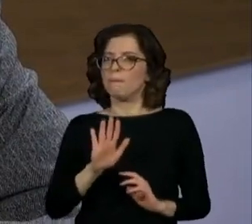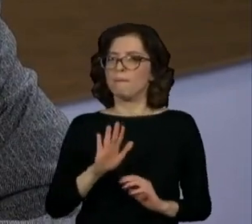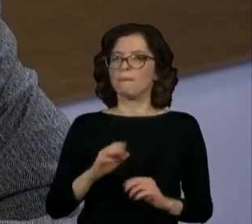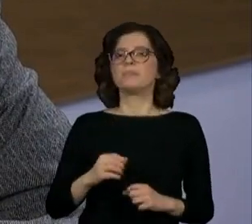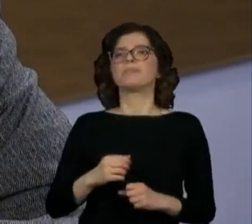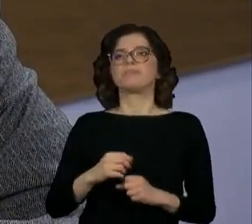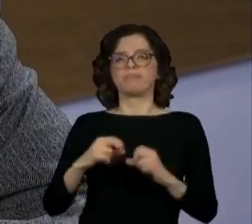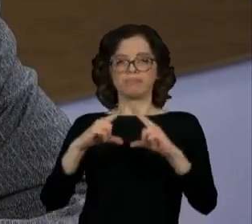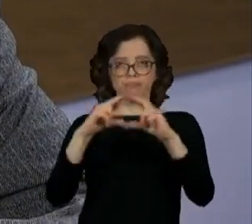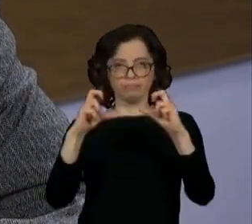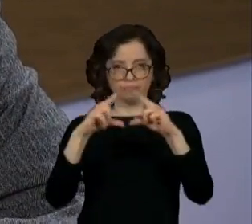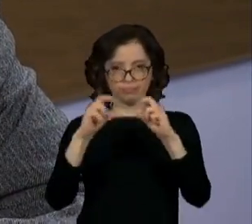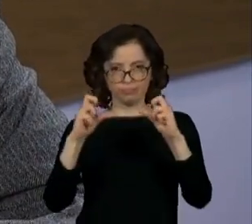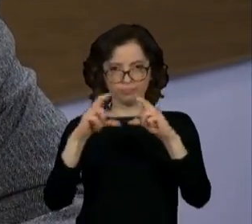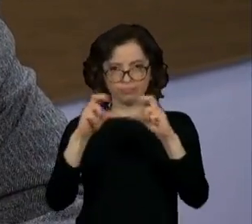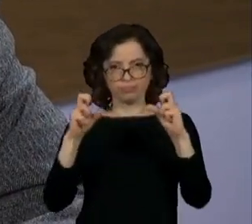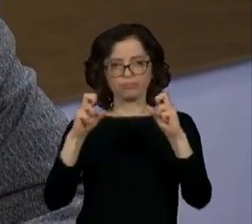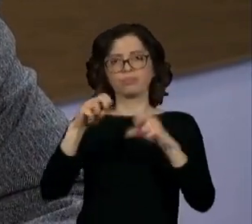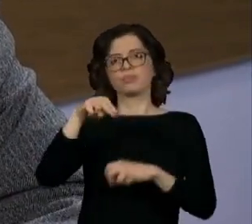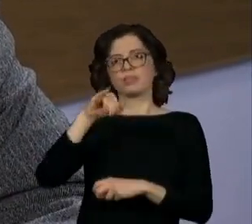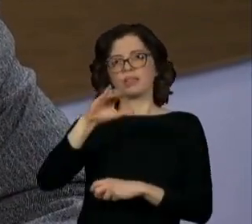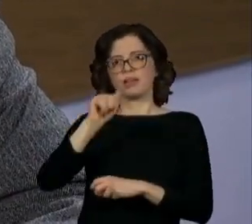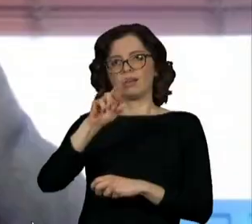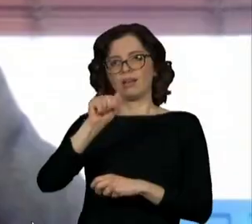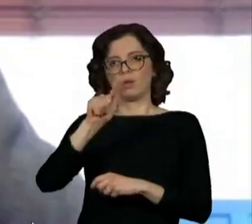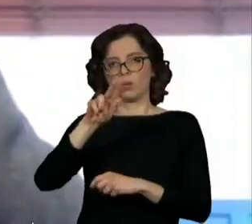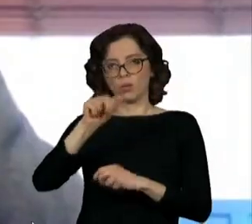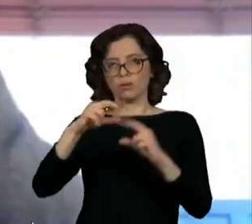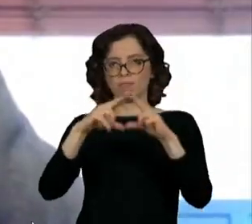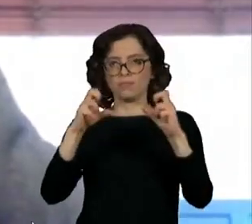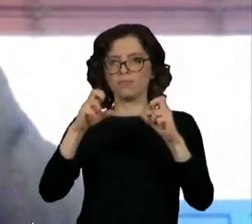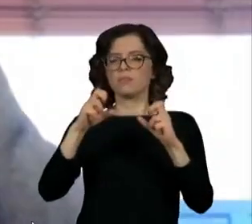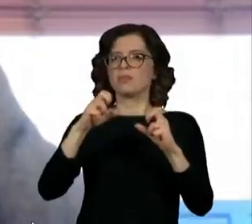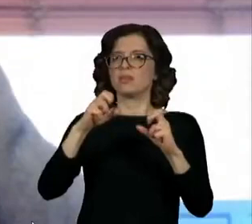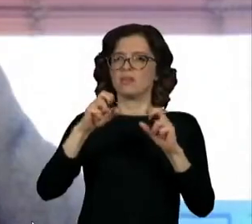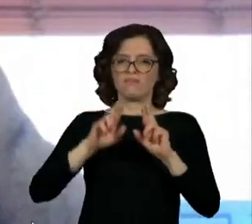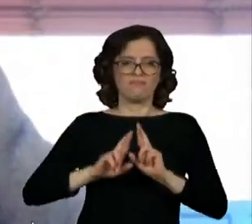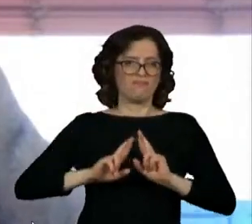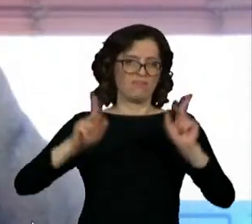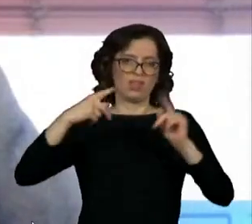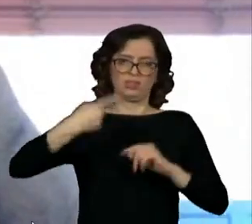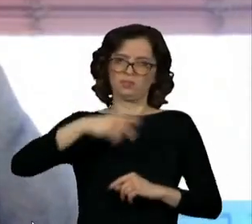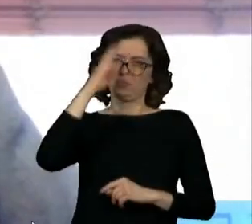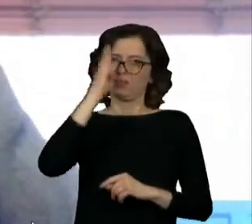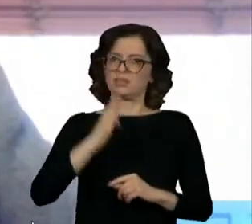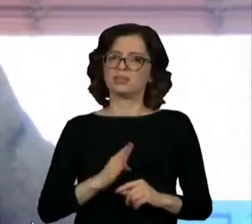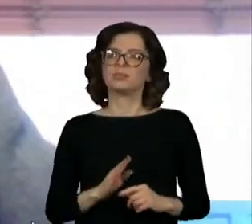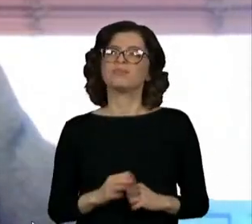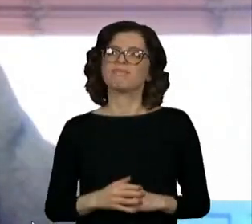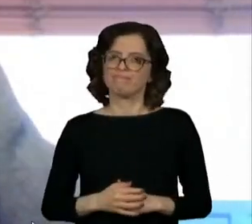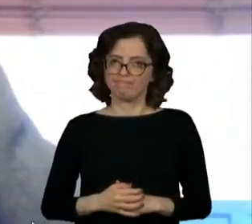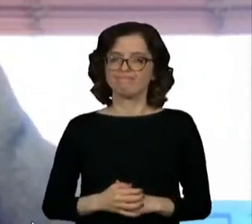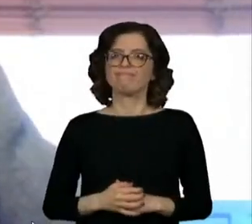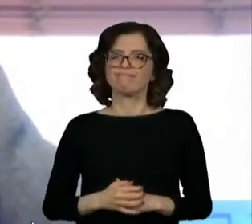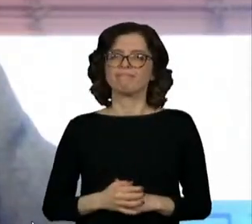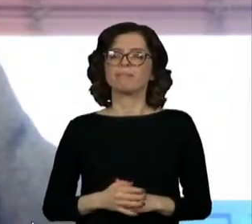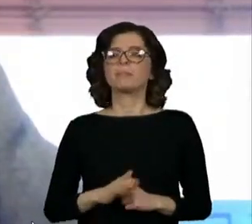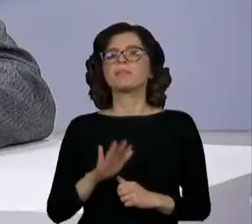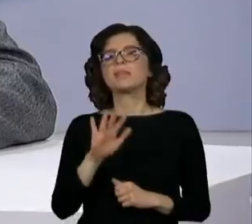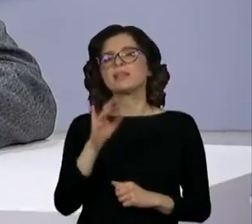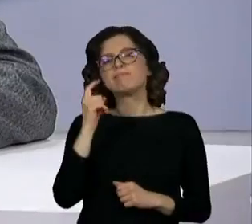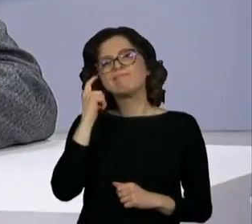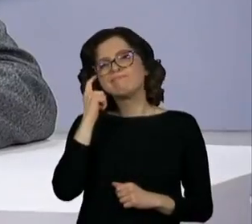No entanto, os líderes do partido, os líderes do PT, têm muita dificuldade ou